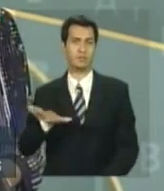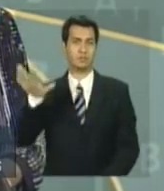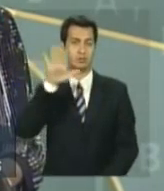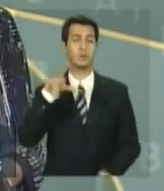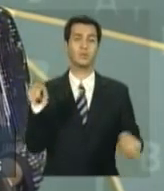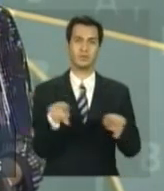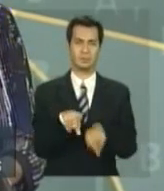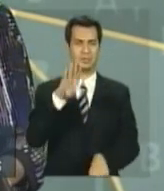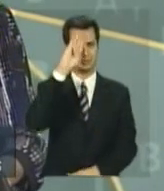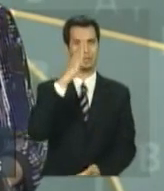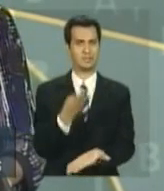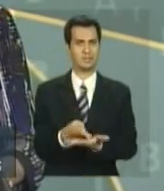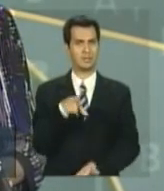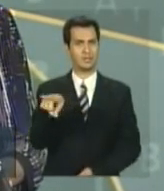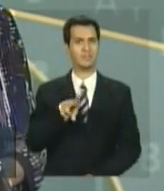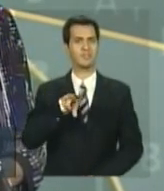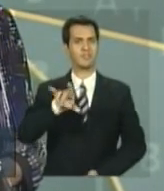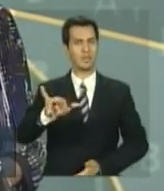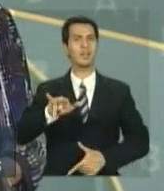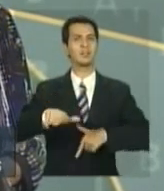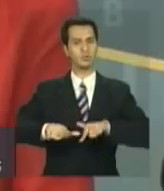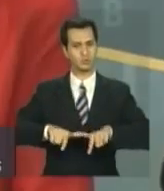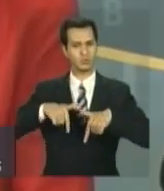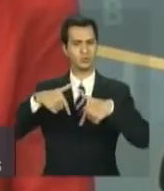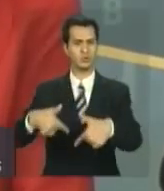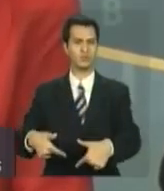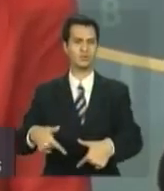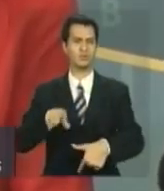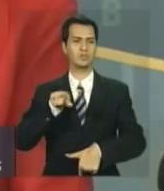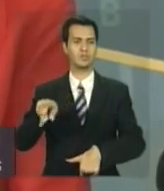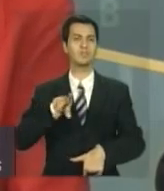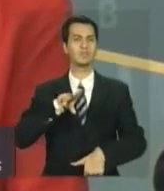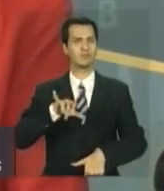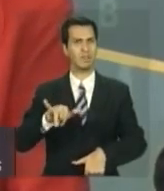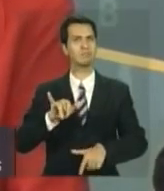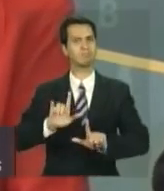grande desafio, vai enfrentá-lo.